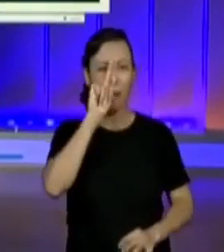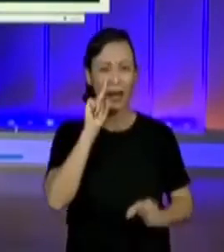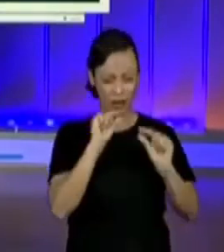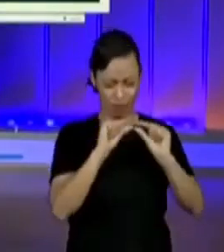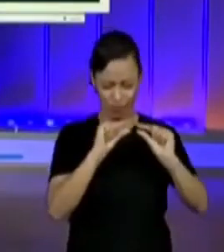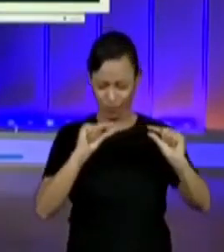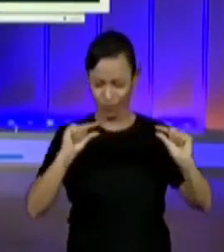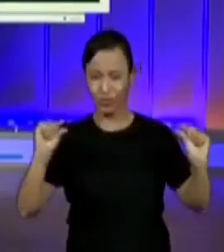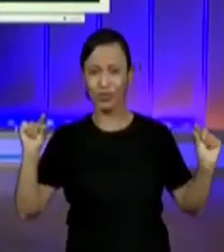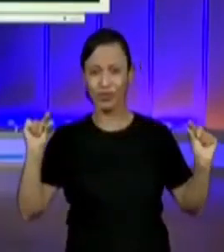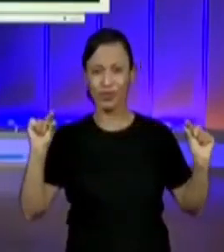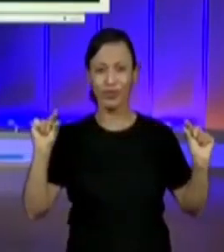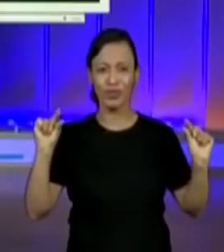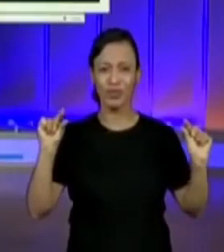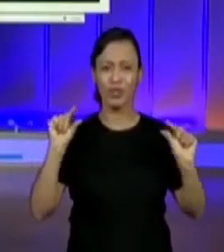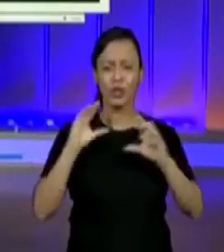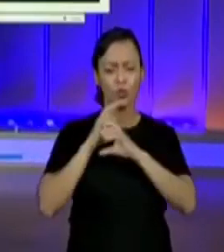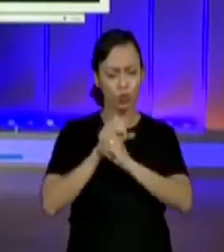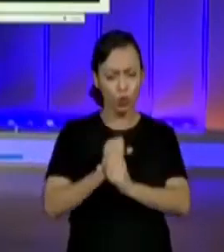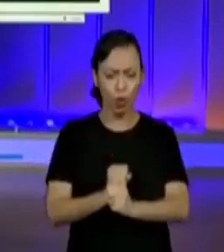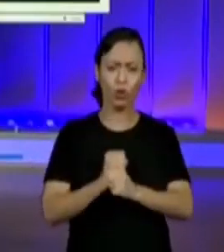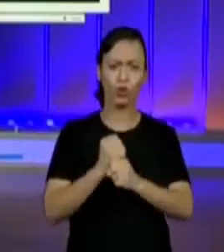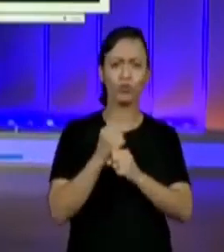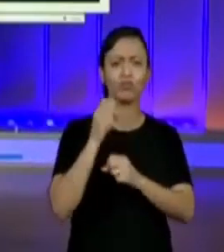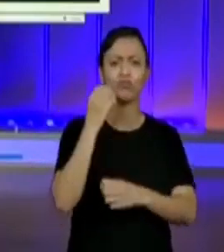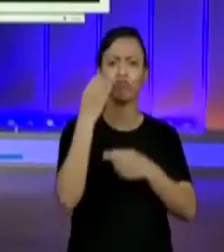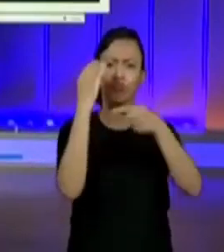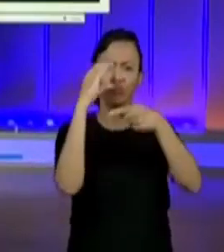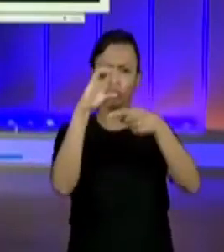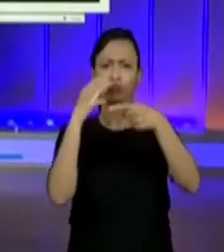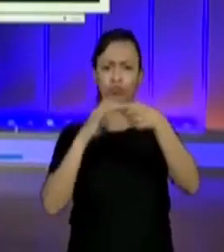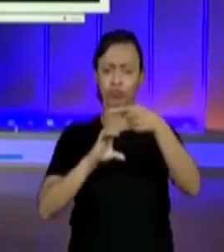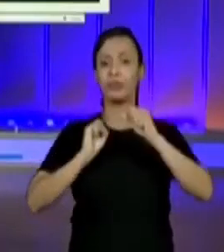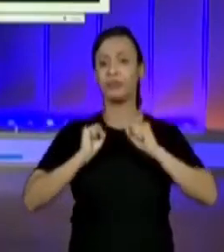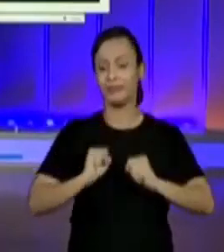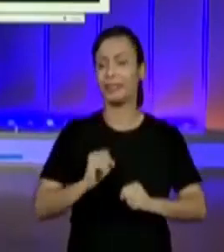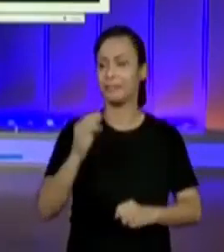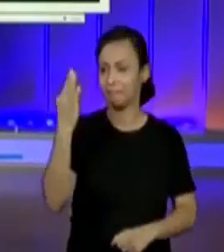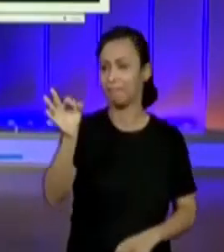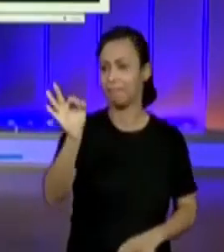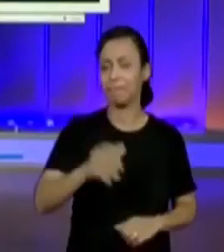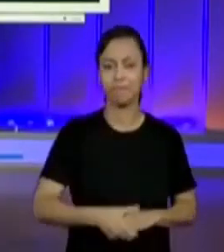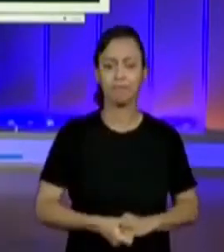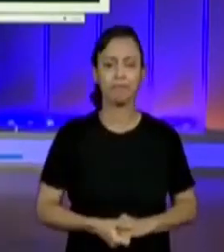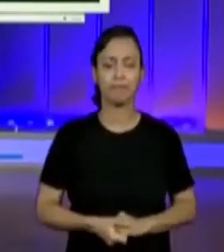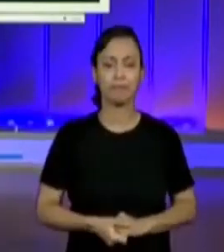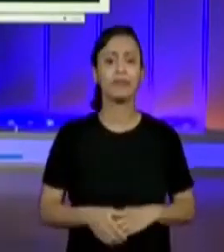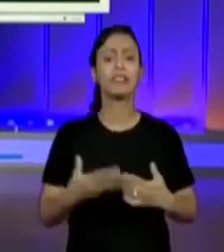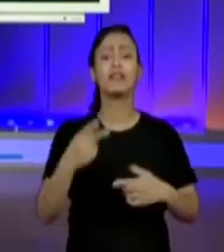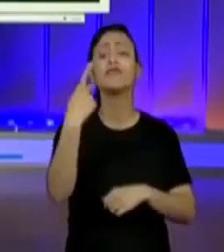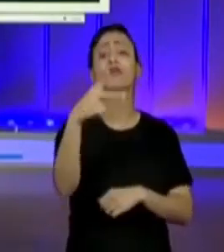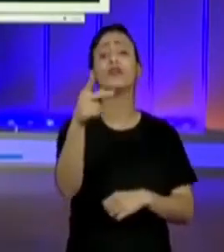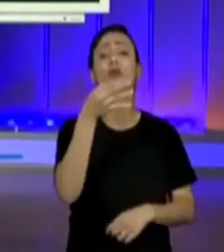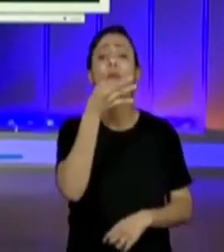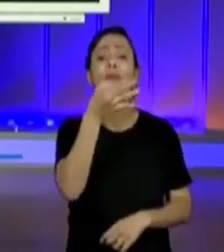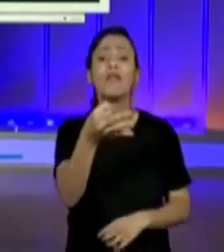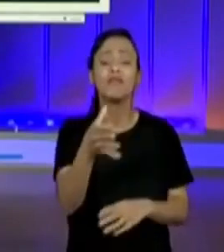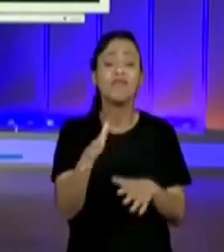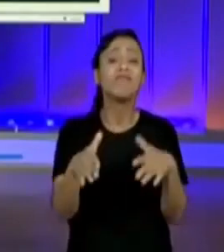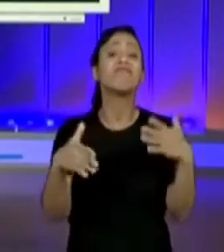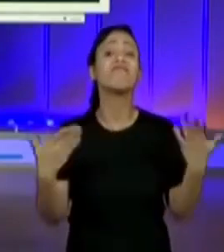já levantei muito bem você pense aí também numa ideia peito de fração vá